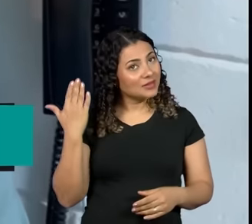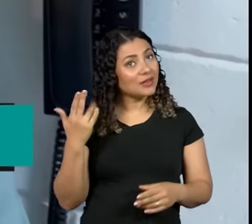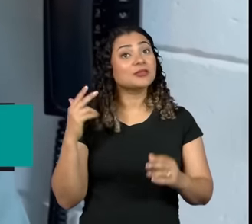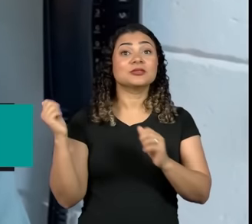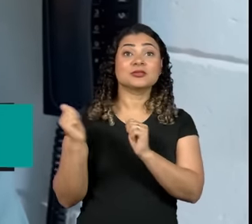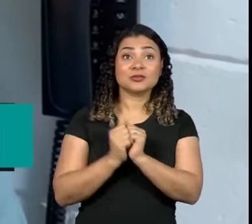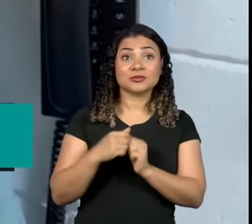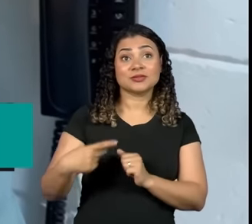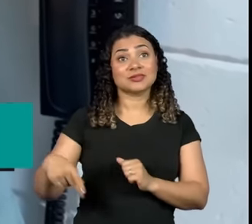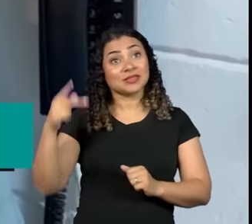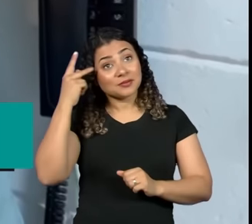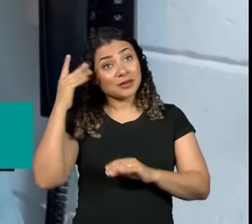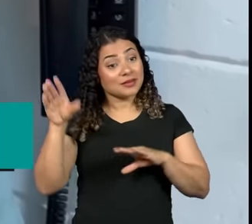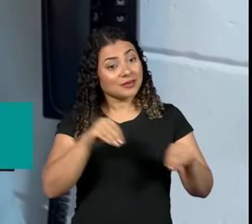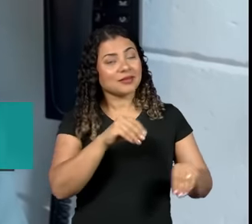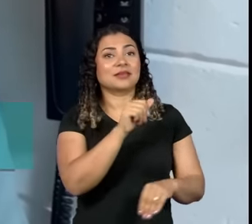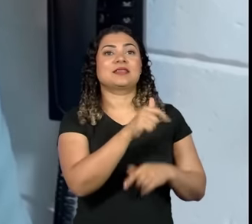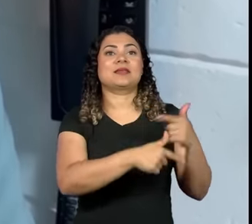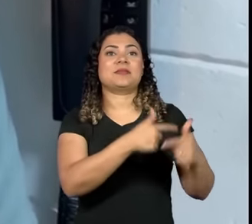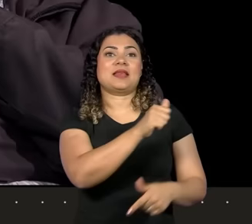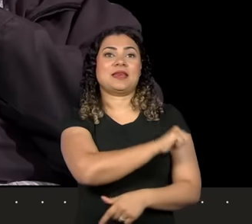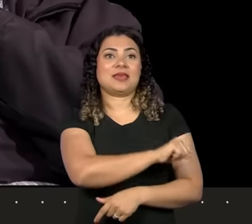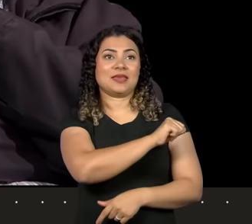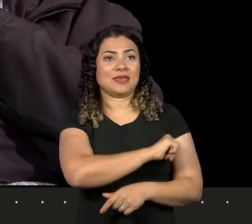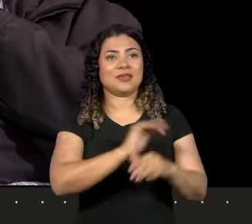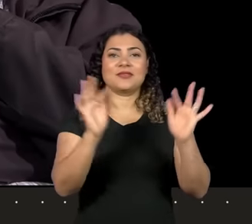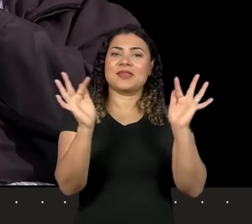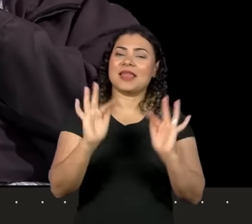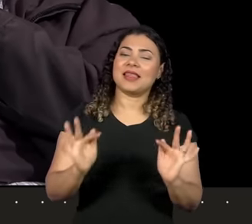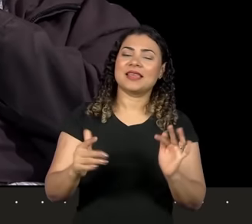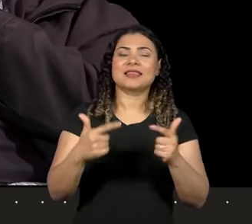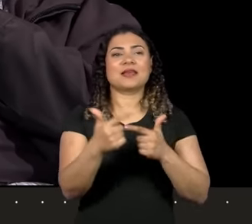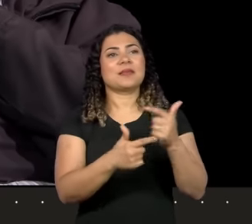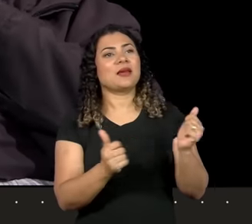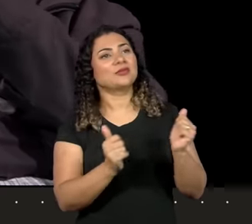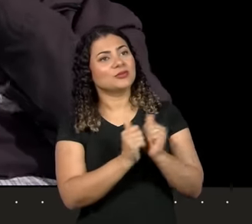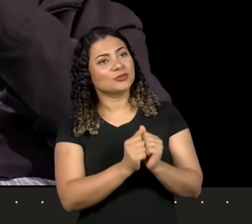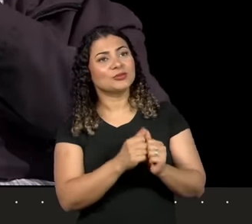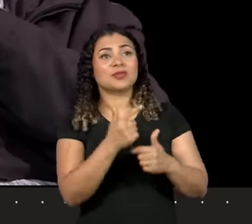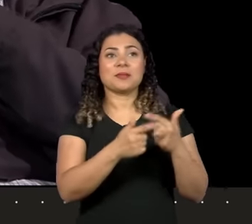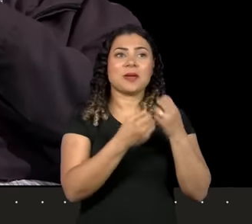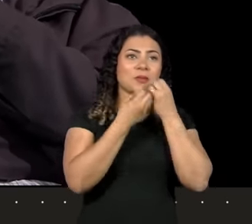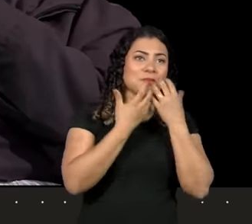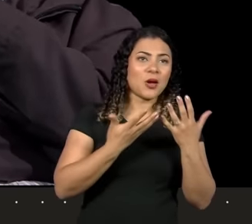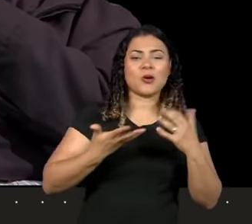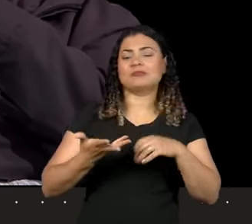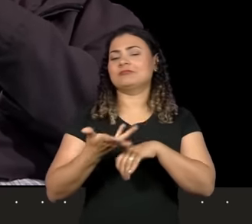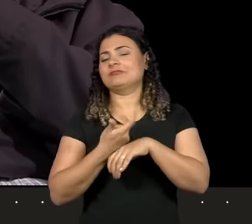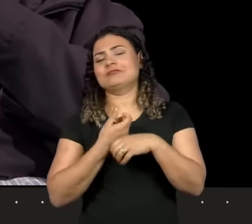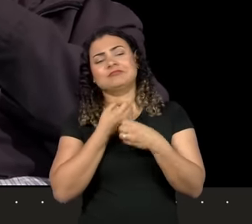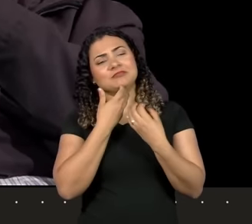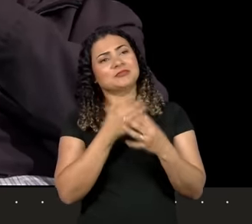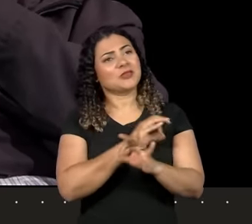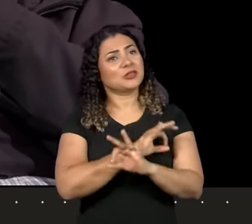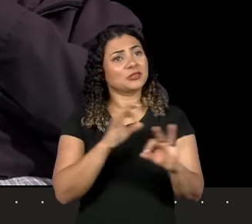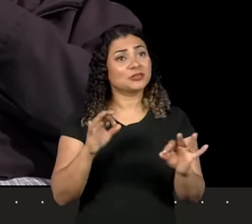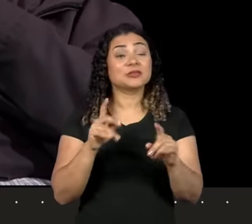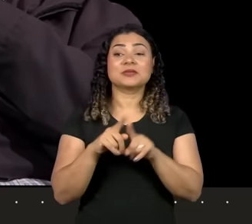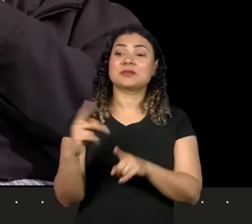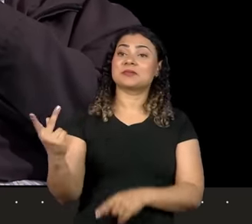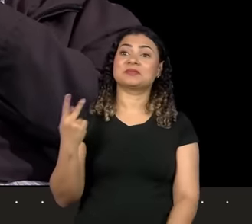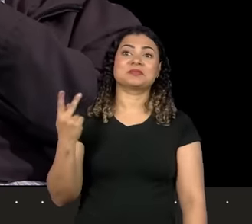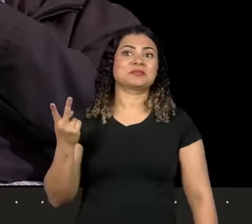de São Paulo para trabalhar aqui no Rio, fomos felizes, fizemos trabalhos bons, trabalhos excelentes e fizemos uma